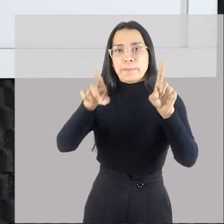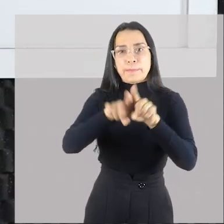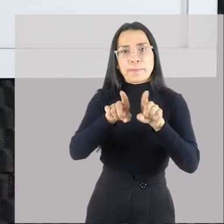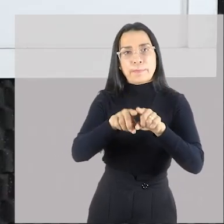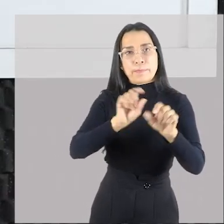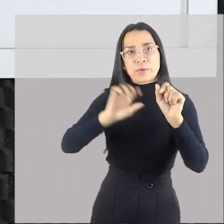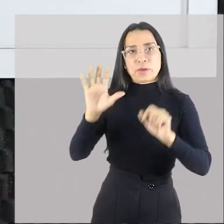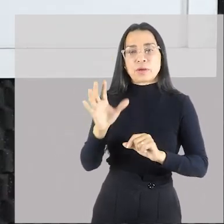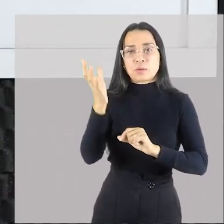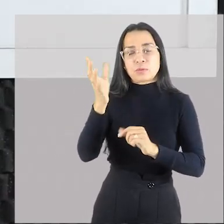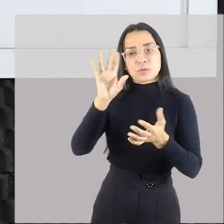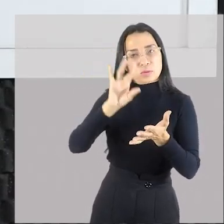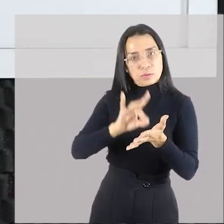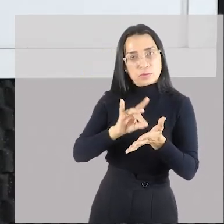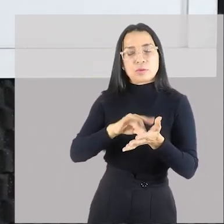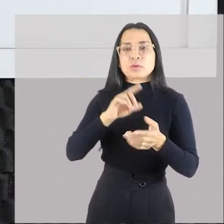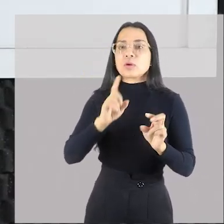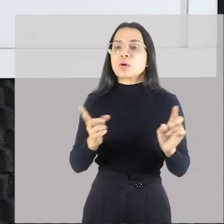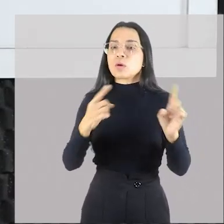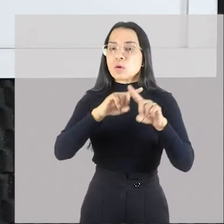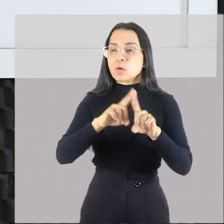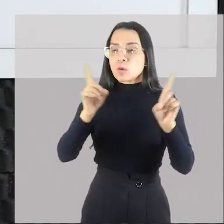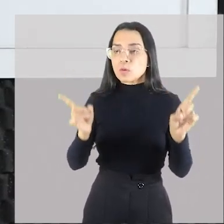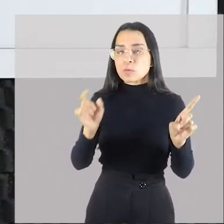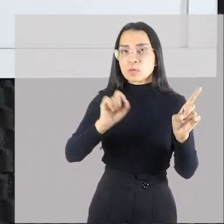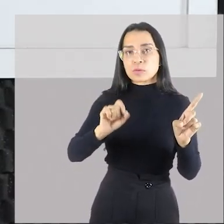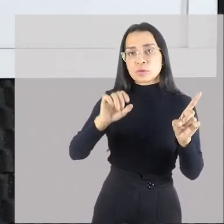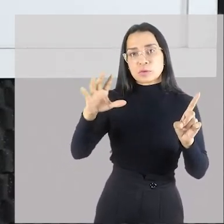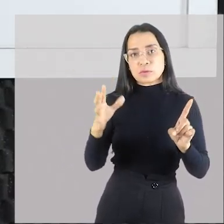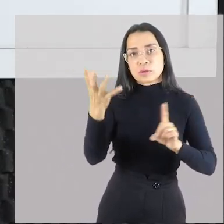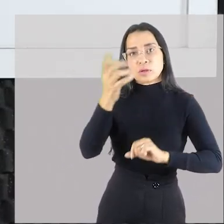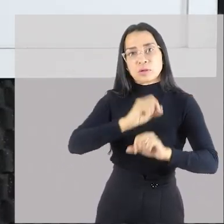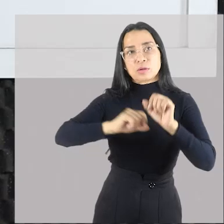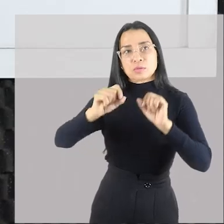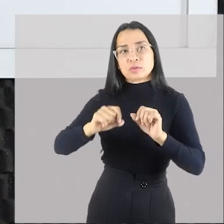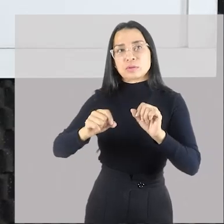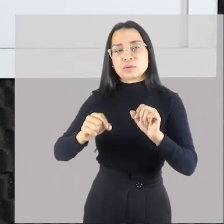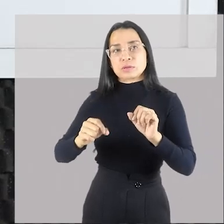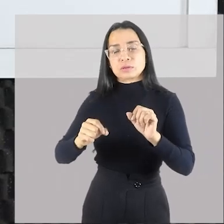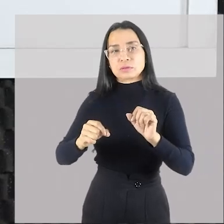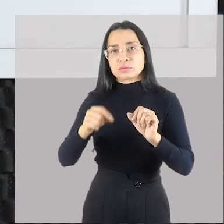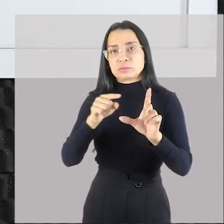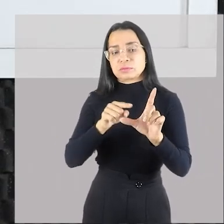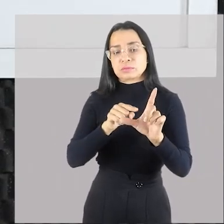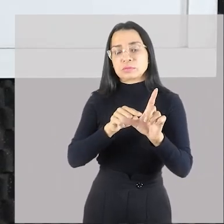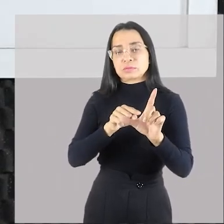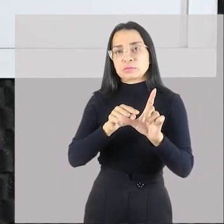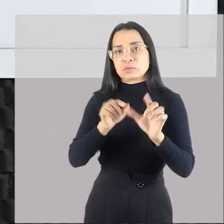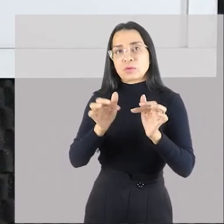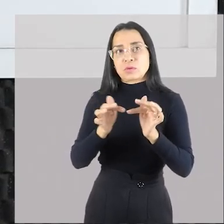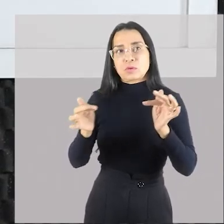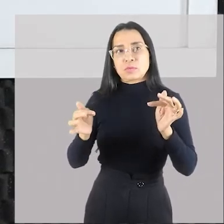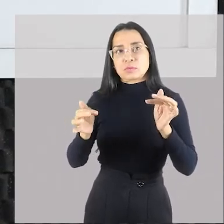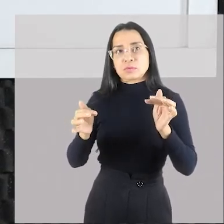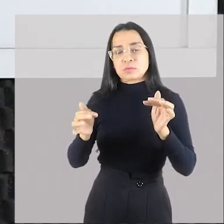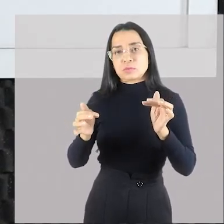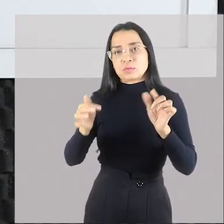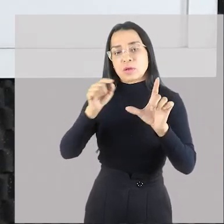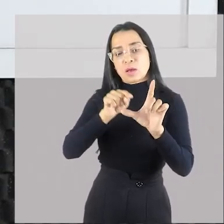que vai acontecer exatamente o contrário que acontece com a função crescente. Ó, nós temos aqui o nosso zero da